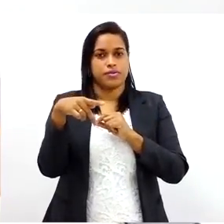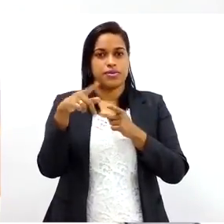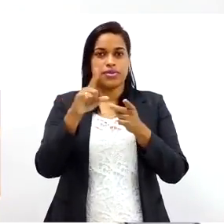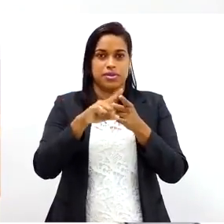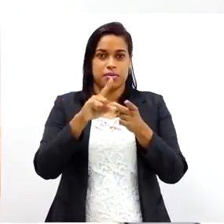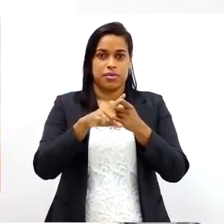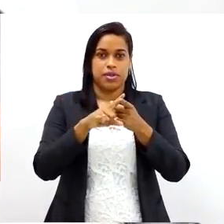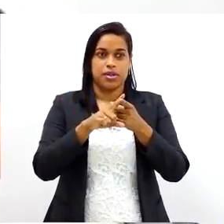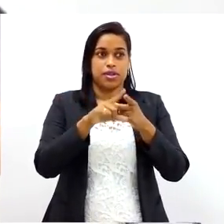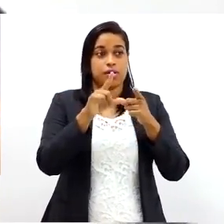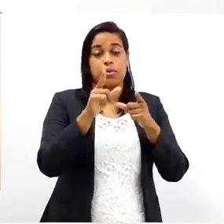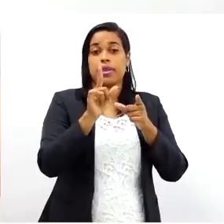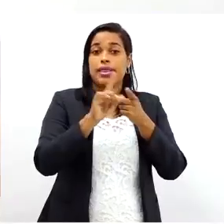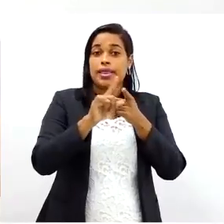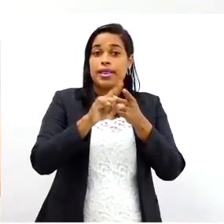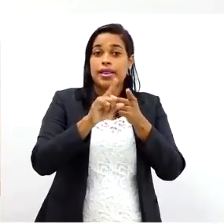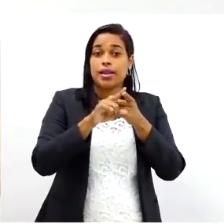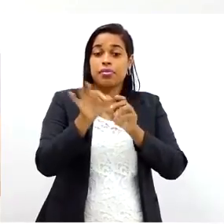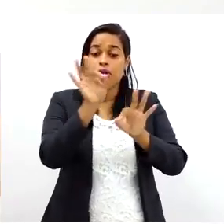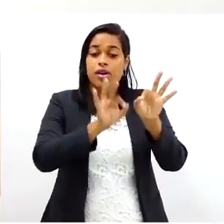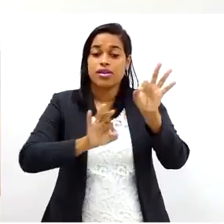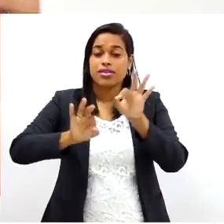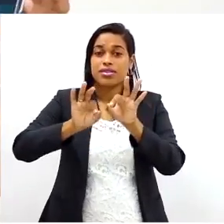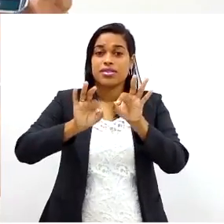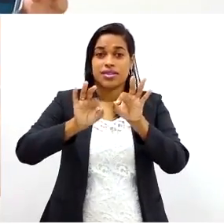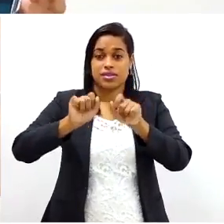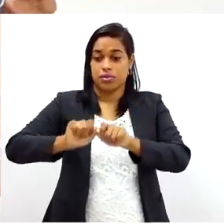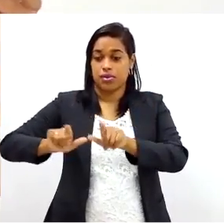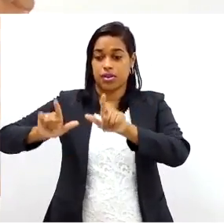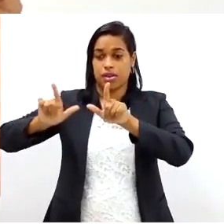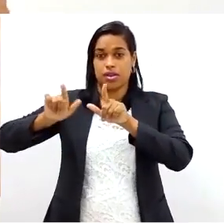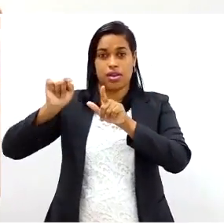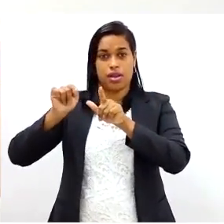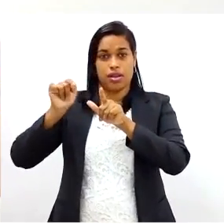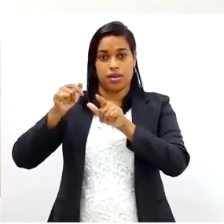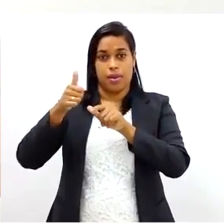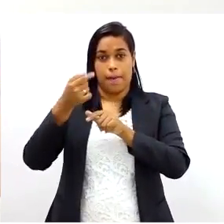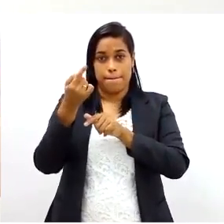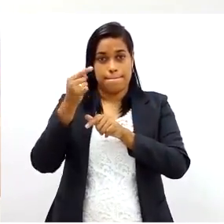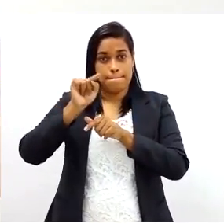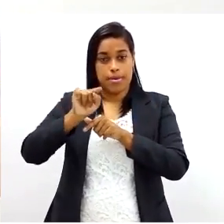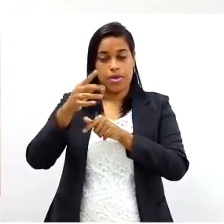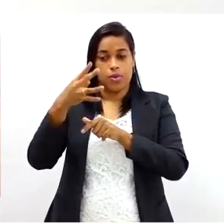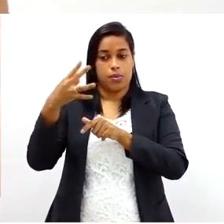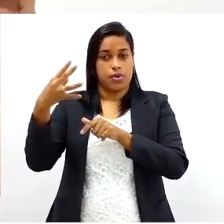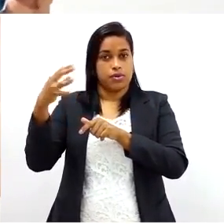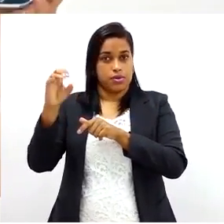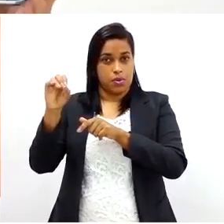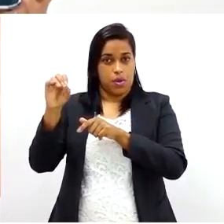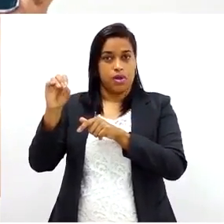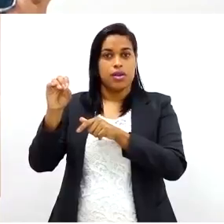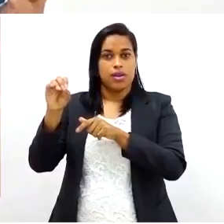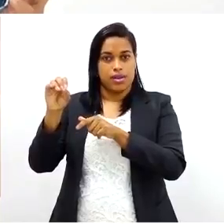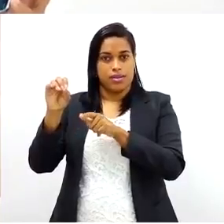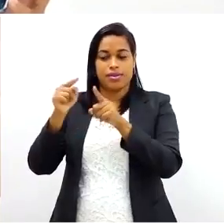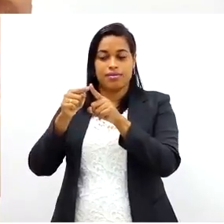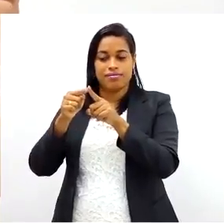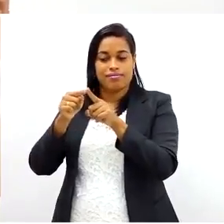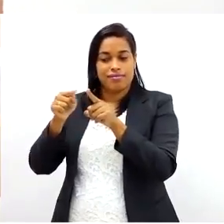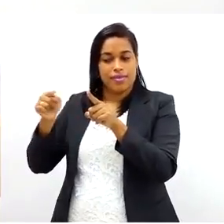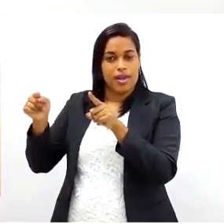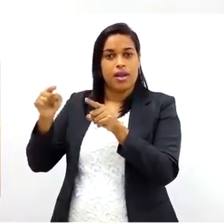resolução da tela. Por exemplo, esse celular aqui, ele tem uma resolução de tela de 1440 de largura, medida